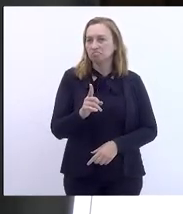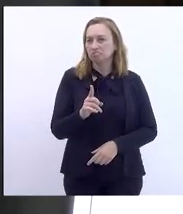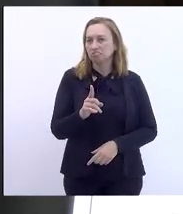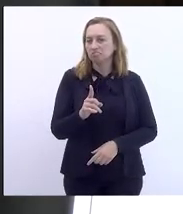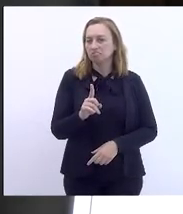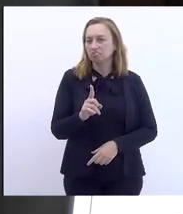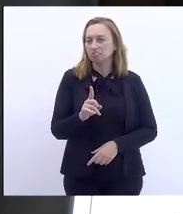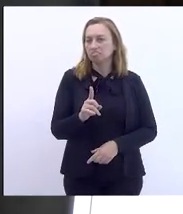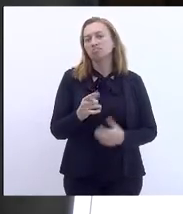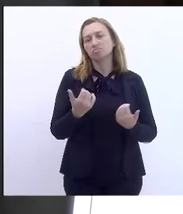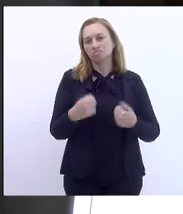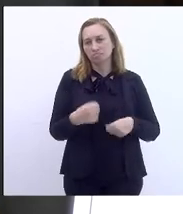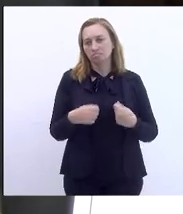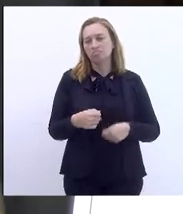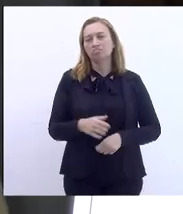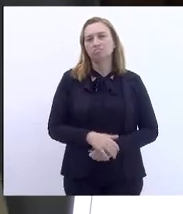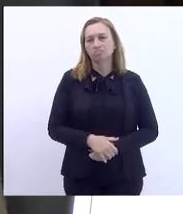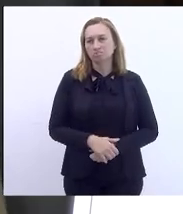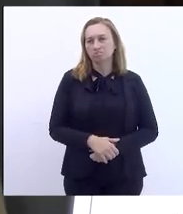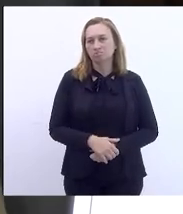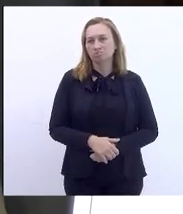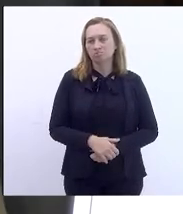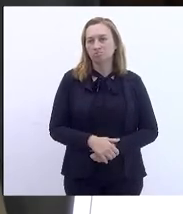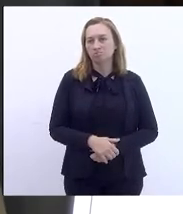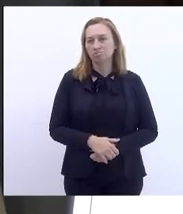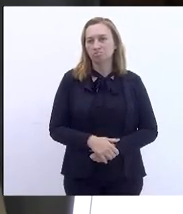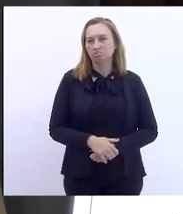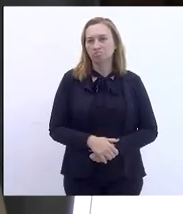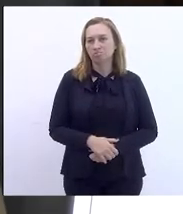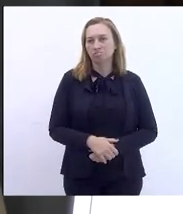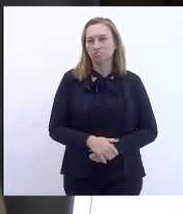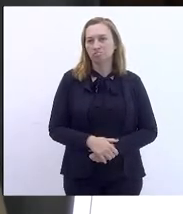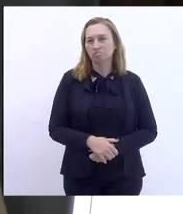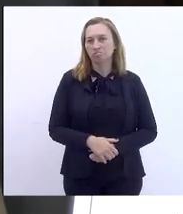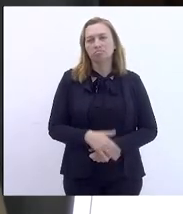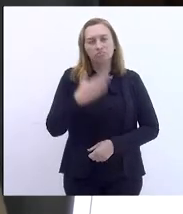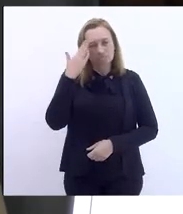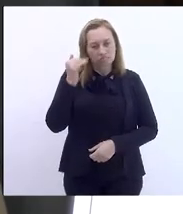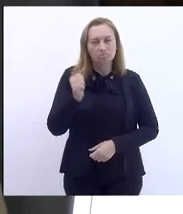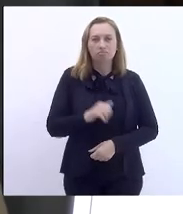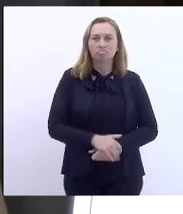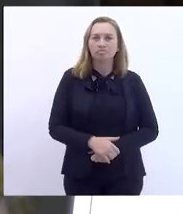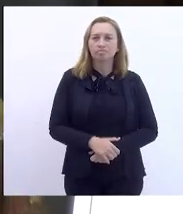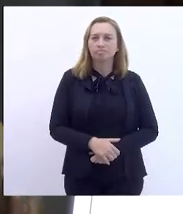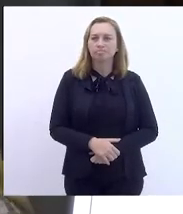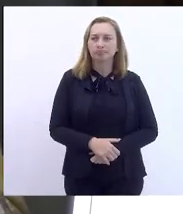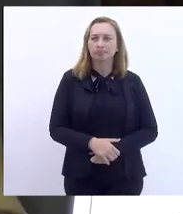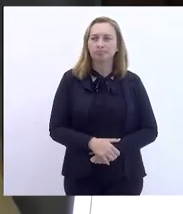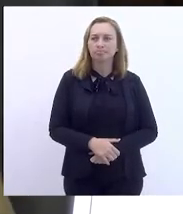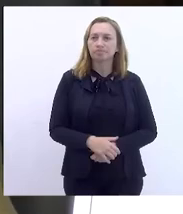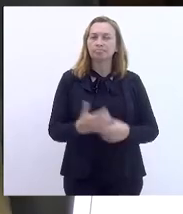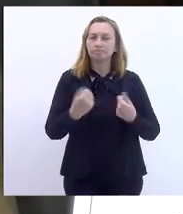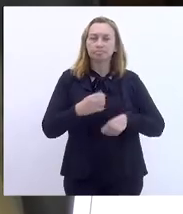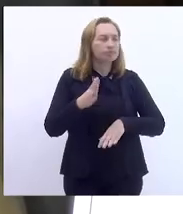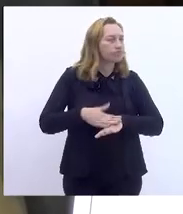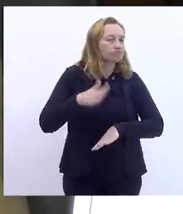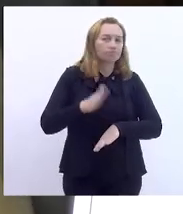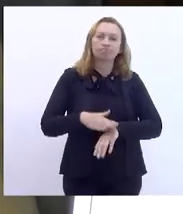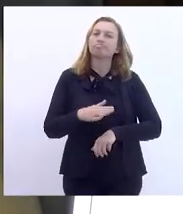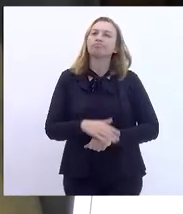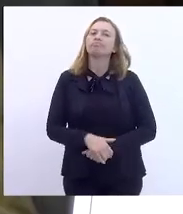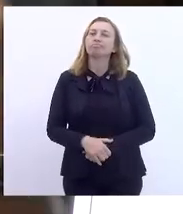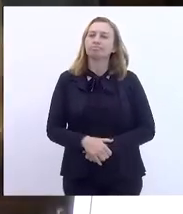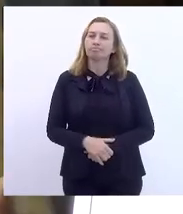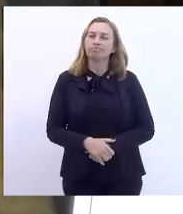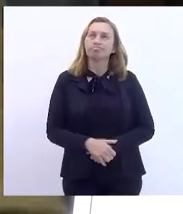a gente sabe que não é só isso Essa é a gente sabe que se necessita de muito mais